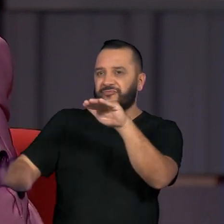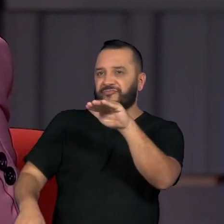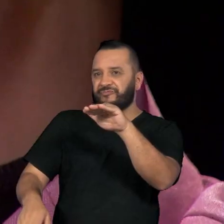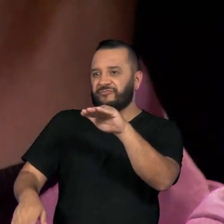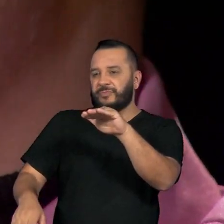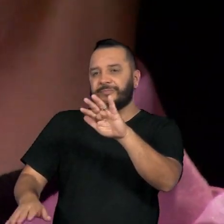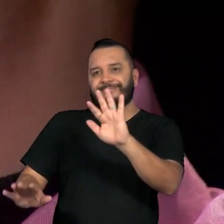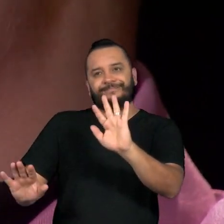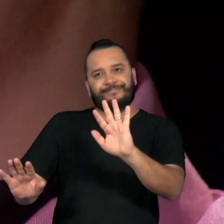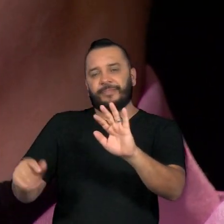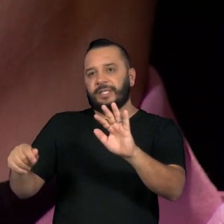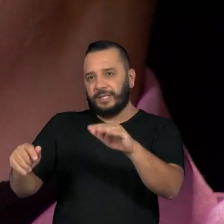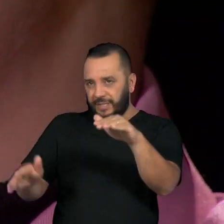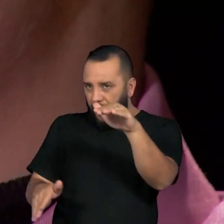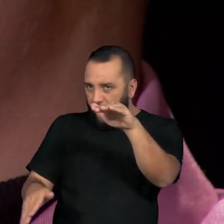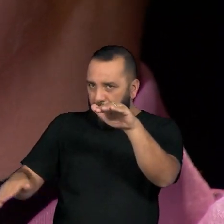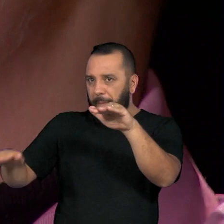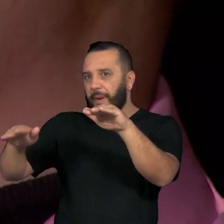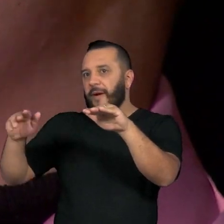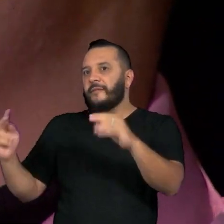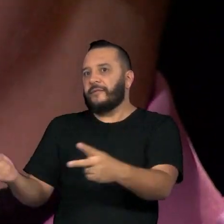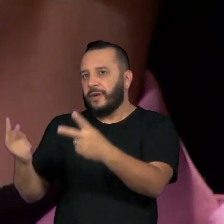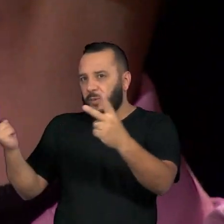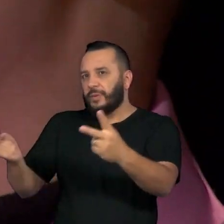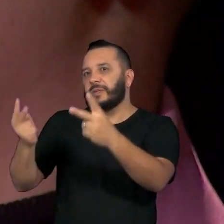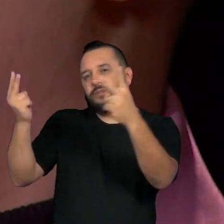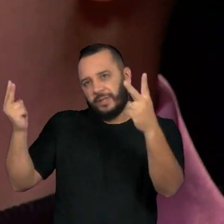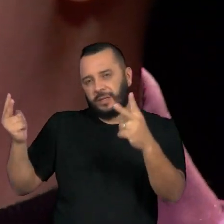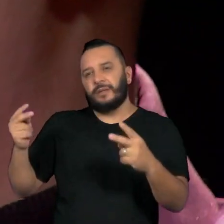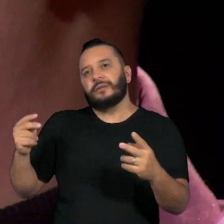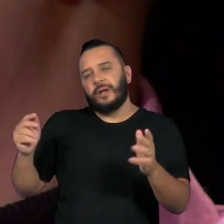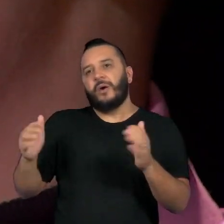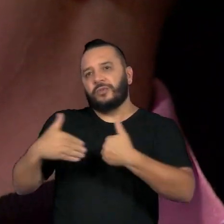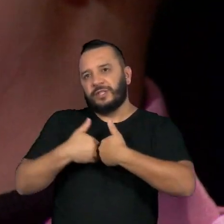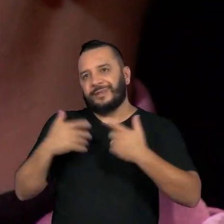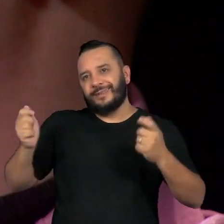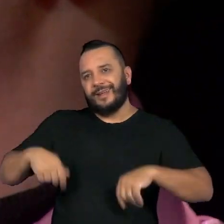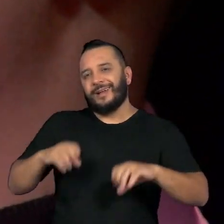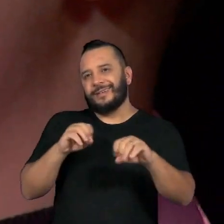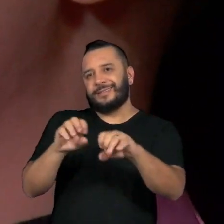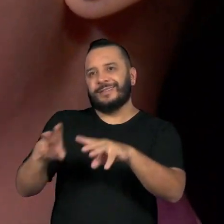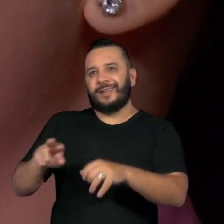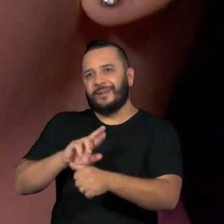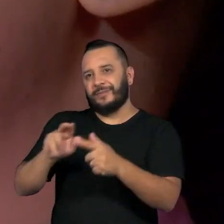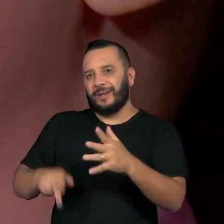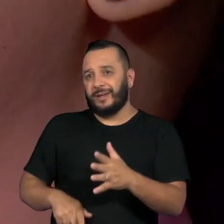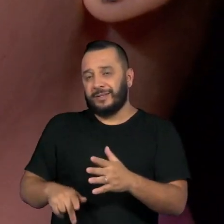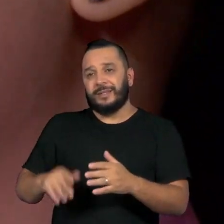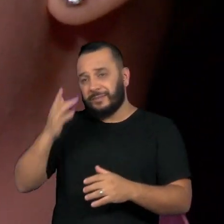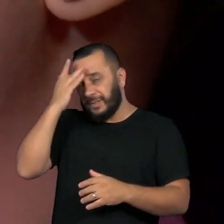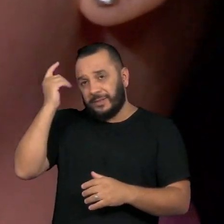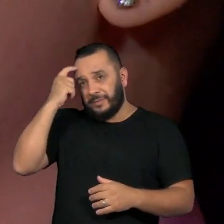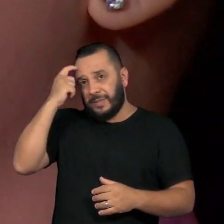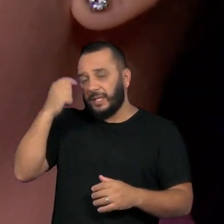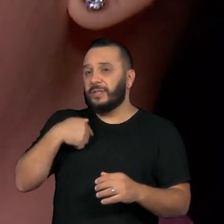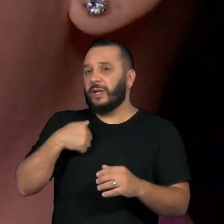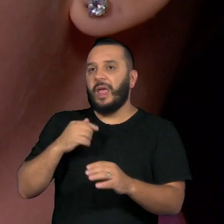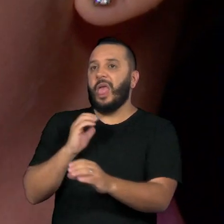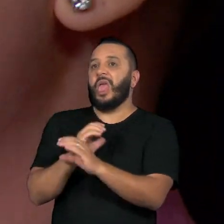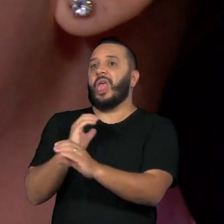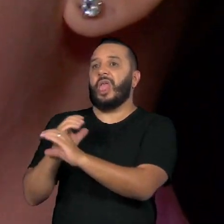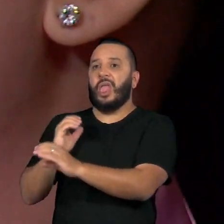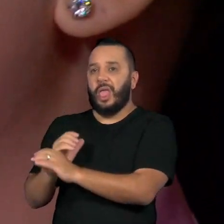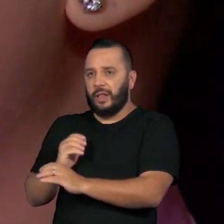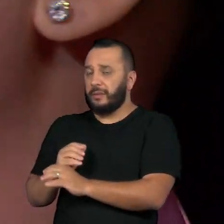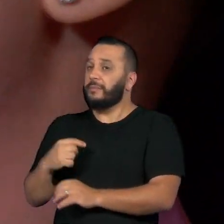for valorizado, as pessoas vão perceber que a gente tem muito a ensinar também. Naquilo que dizem que a gente é pior, que é na comunicação.